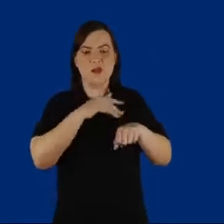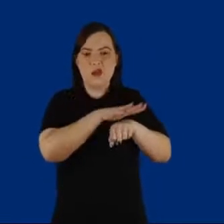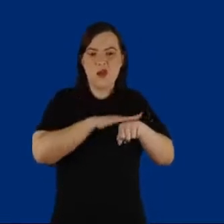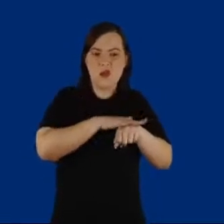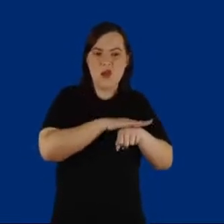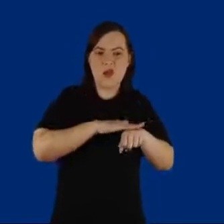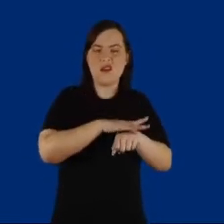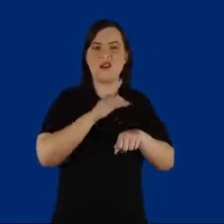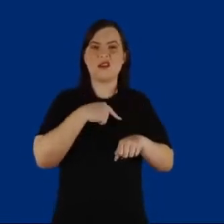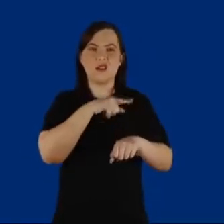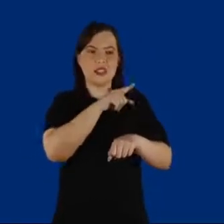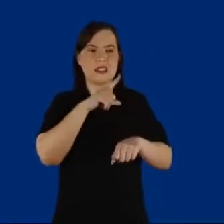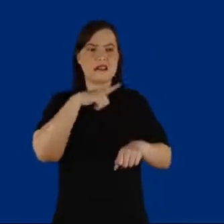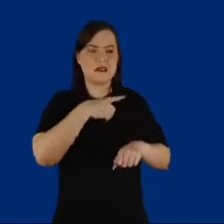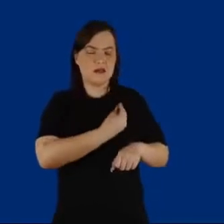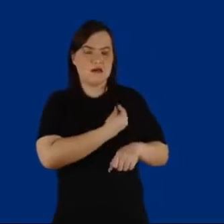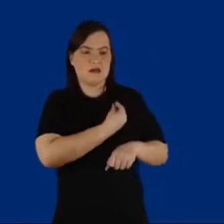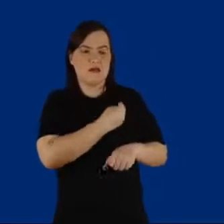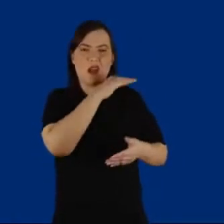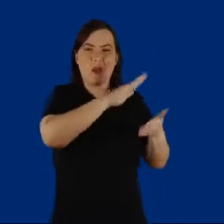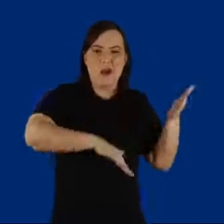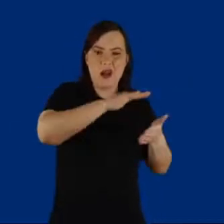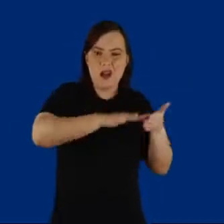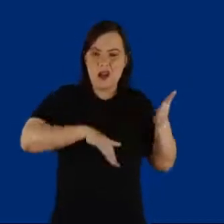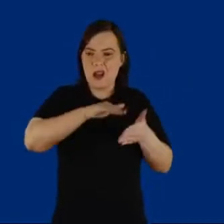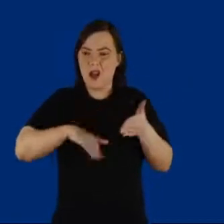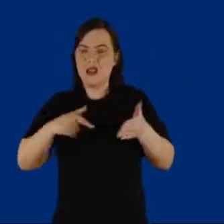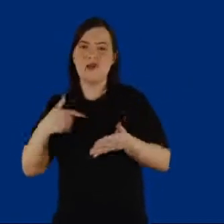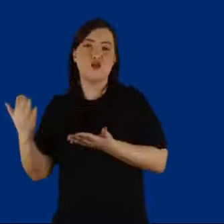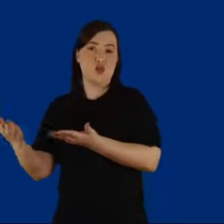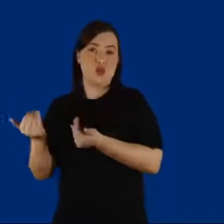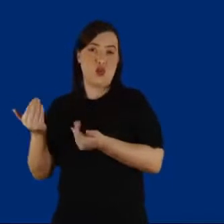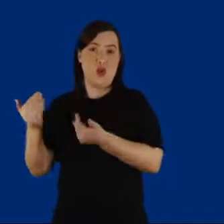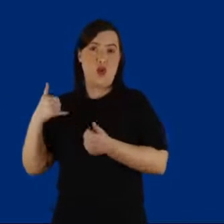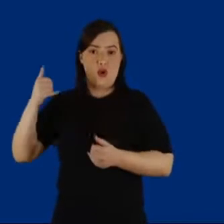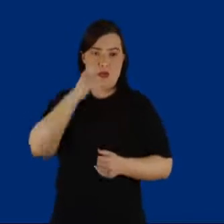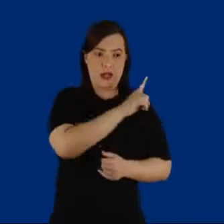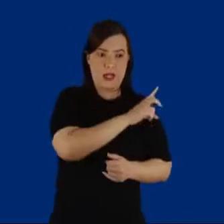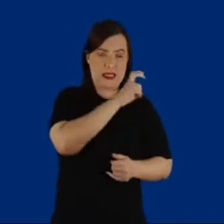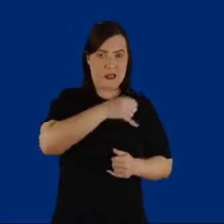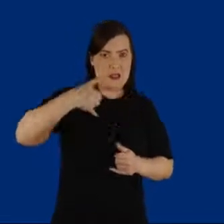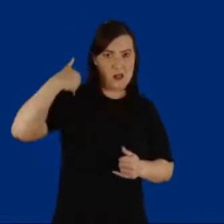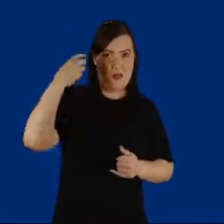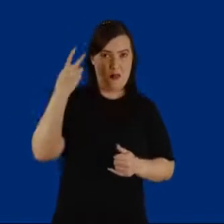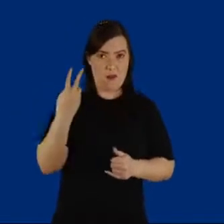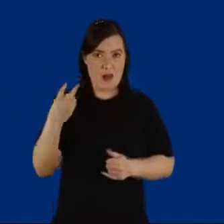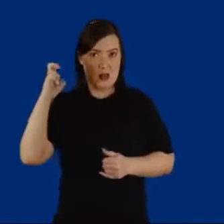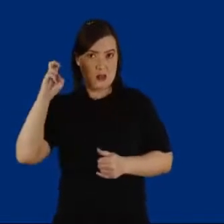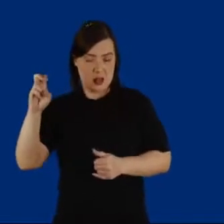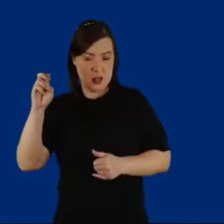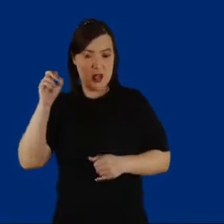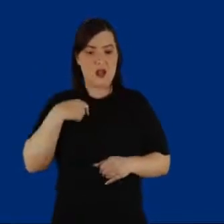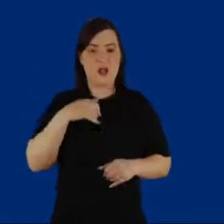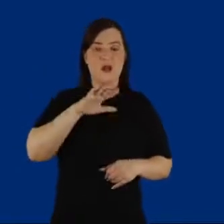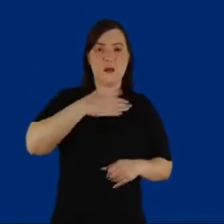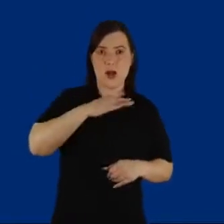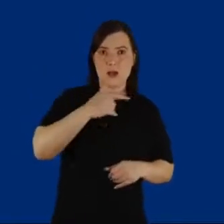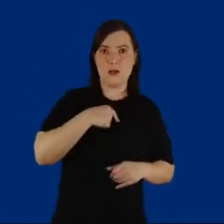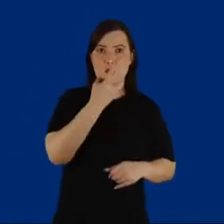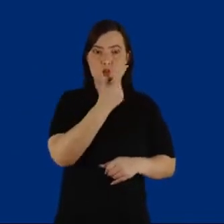que eles estavam perdendo os jovens de 15 a 25 anos de idade, um quarto da